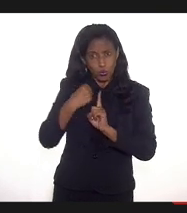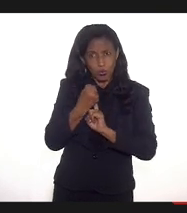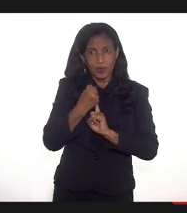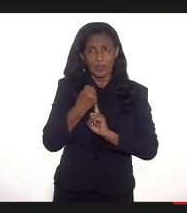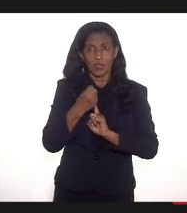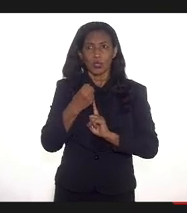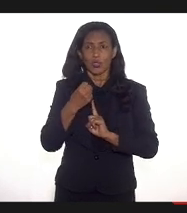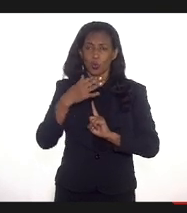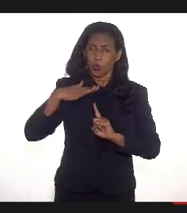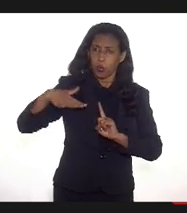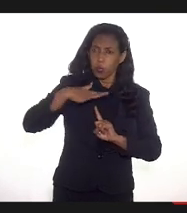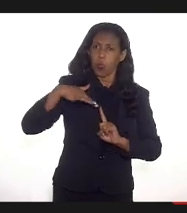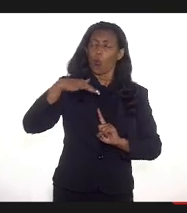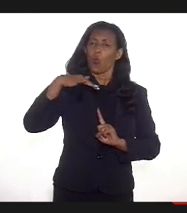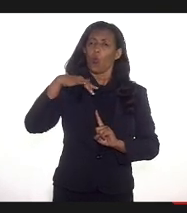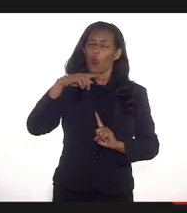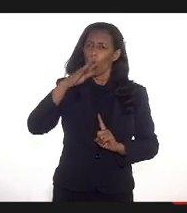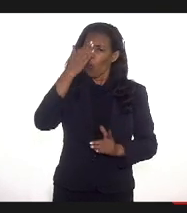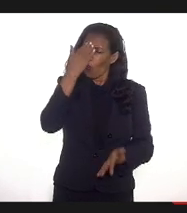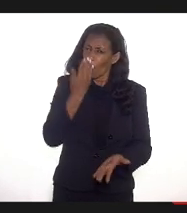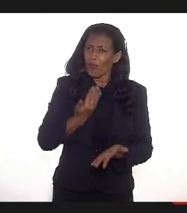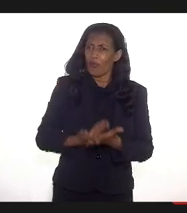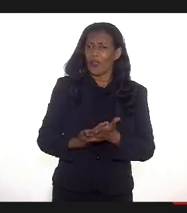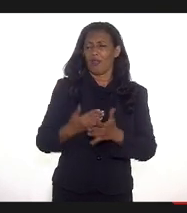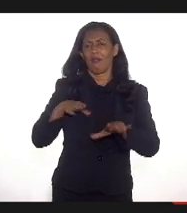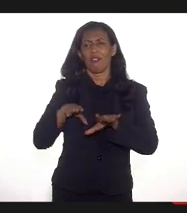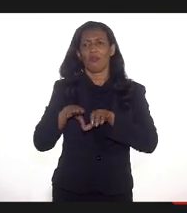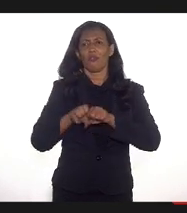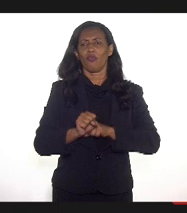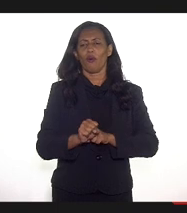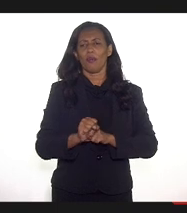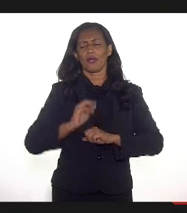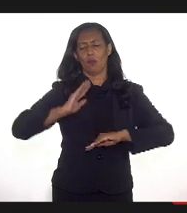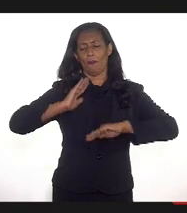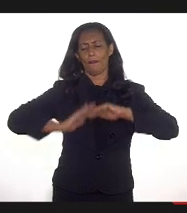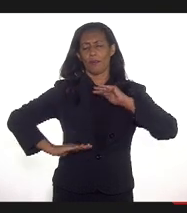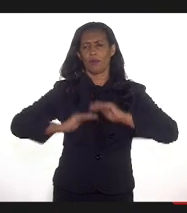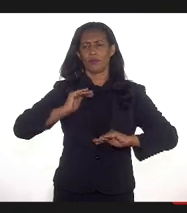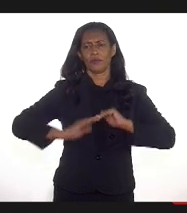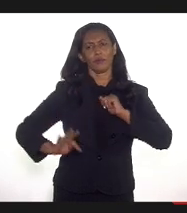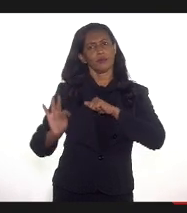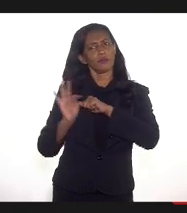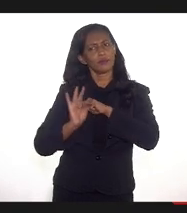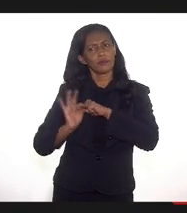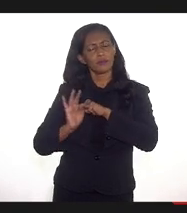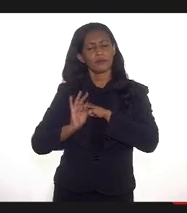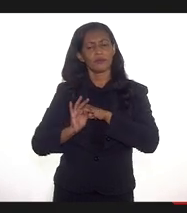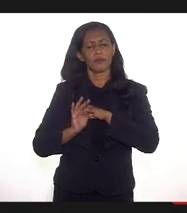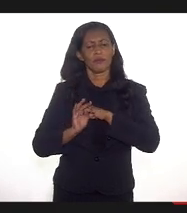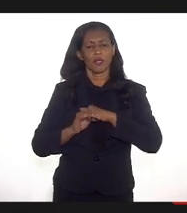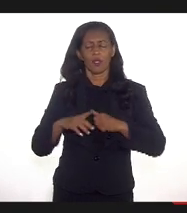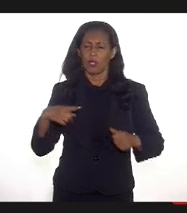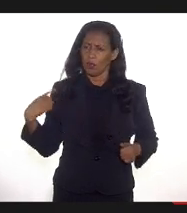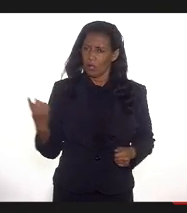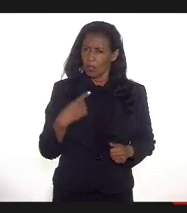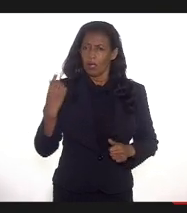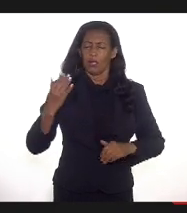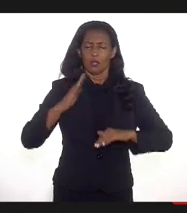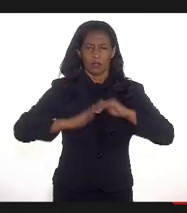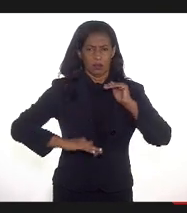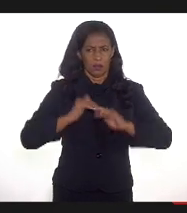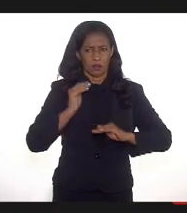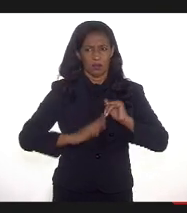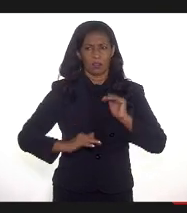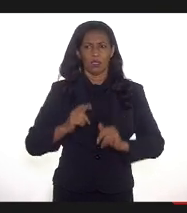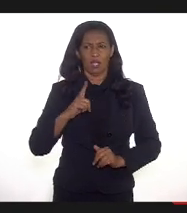continue confiando na qualidade da formação profissional aqui da FITEC, né, que os nossos profissionais eles